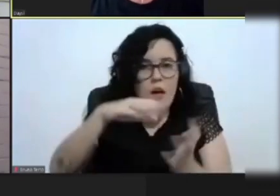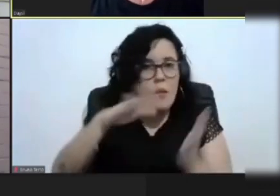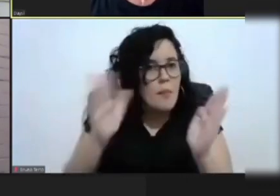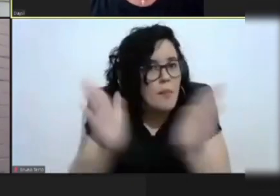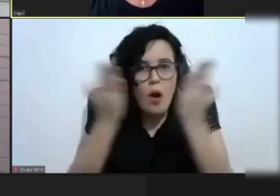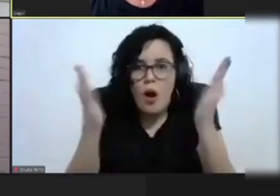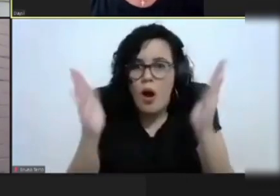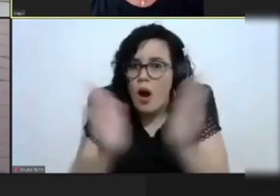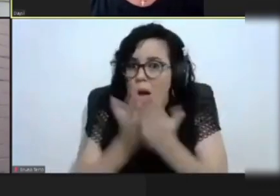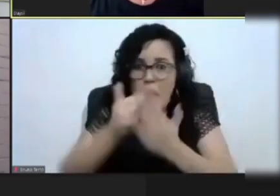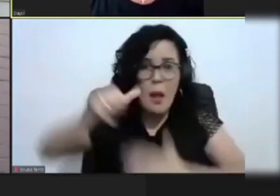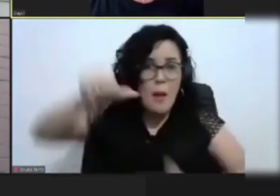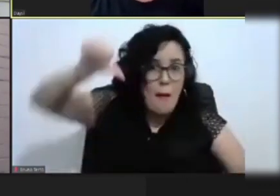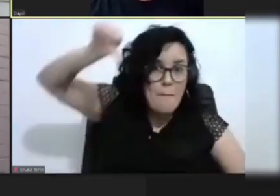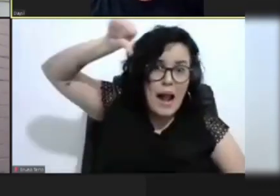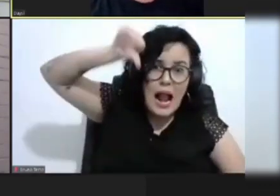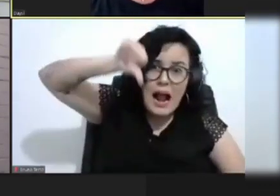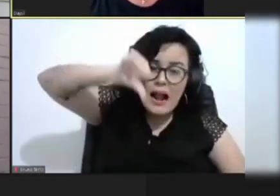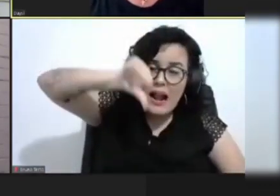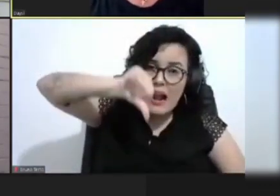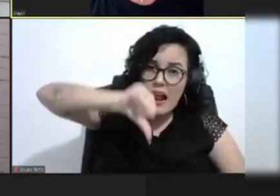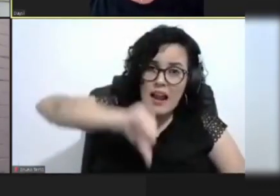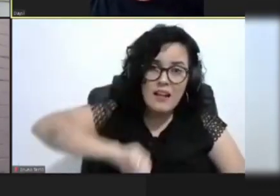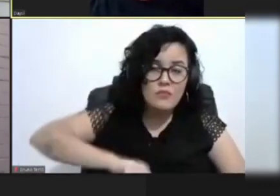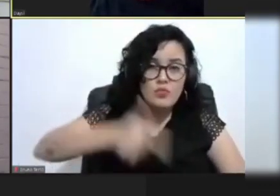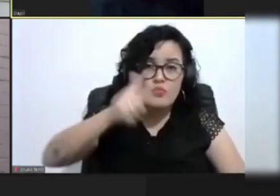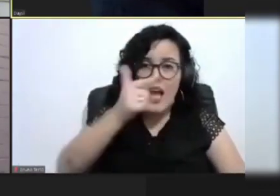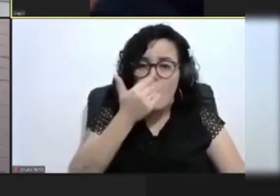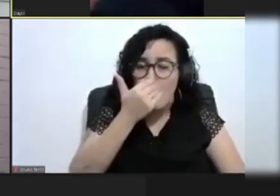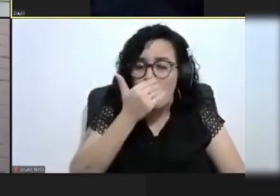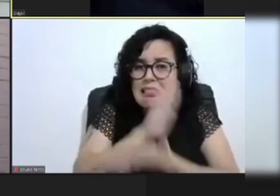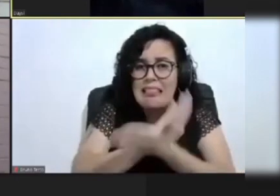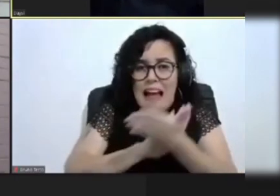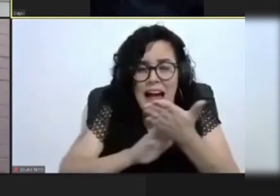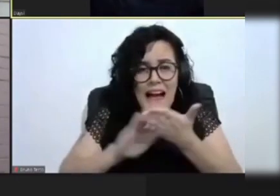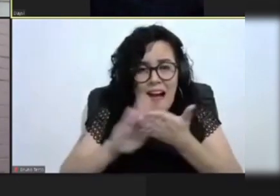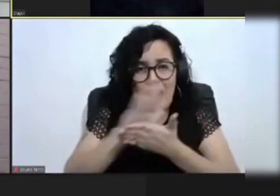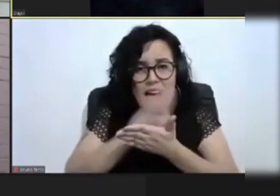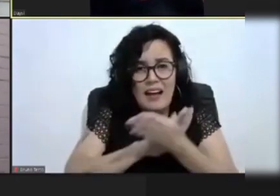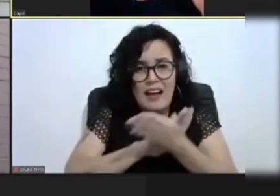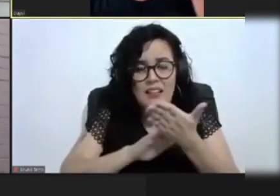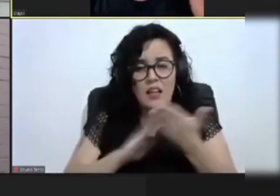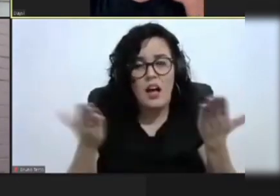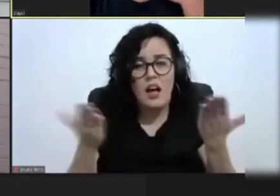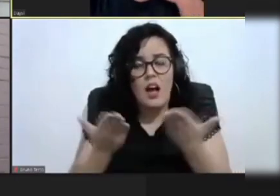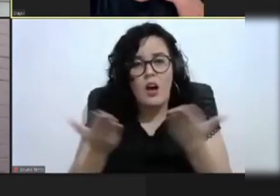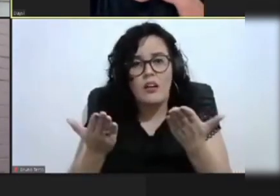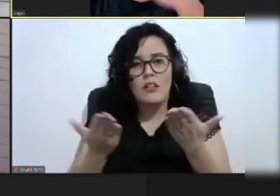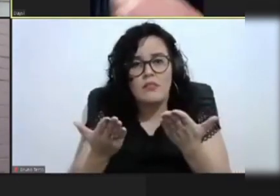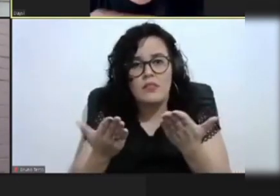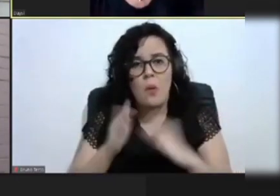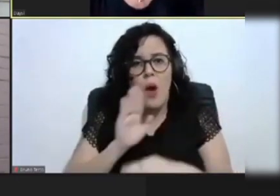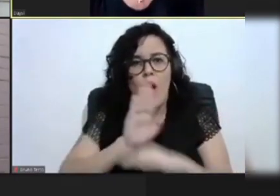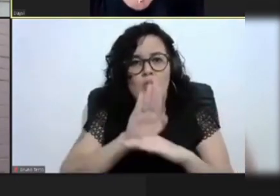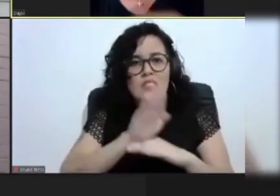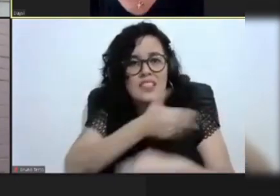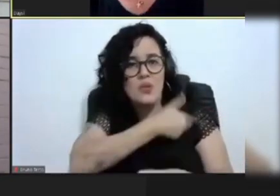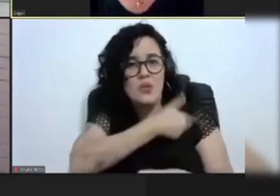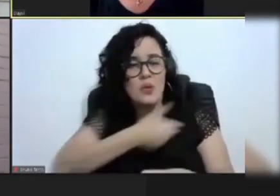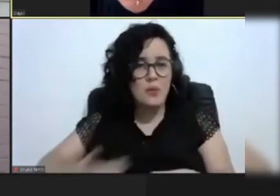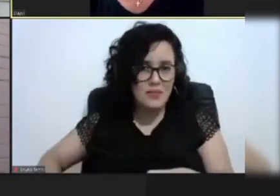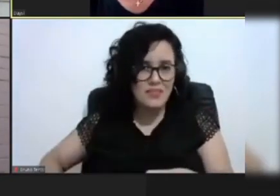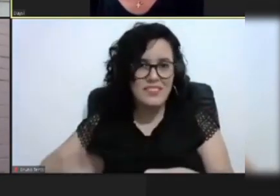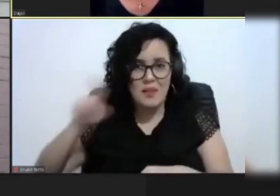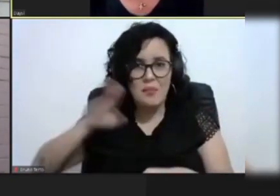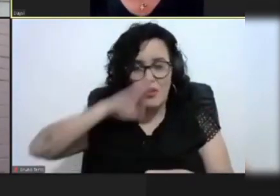muito pobres, sem o básico. A renda agora, o auxílio que o Bolsonaro está se propondo